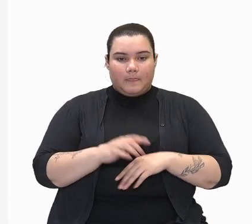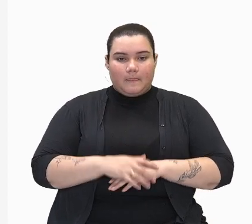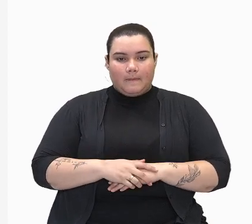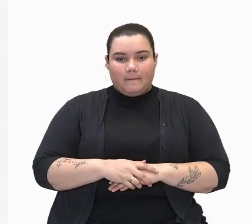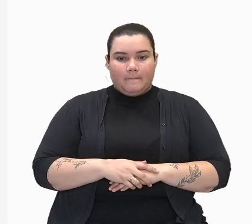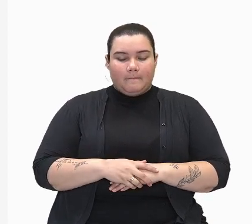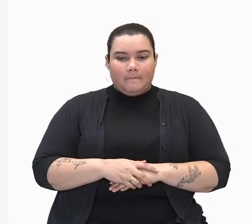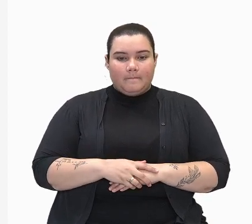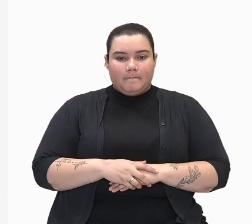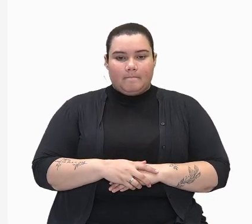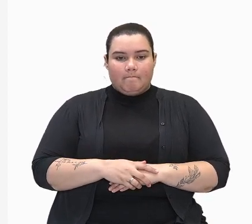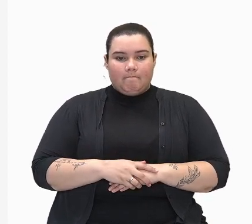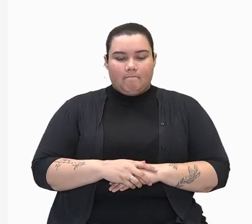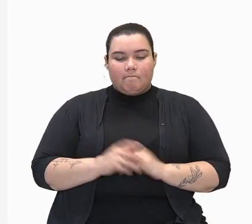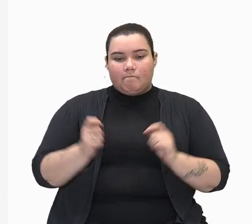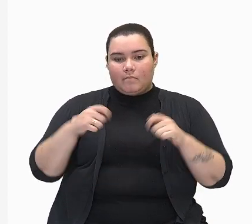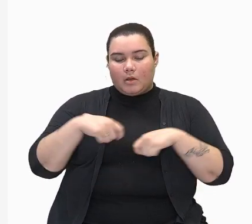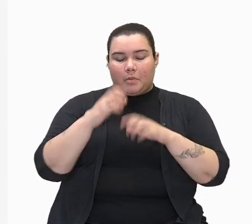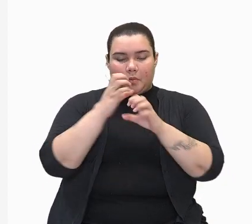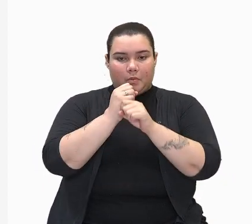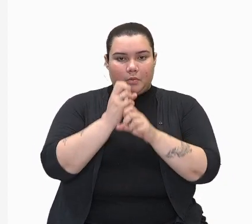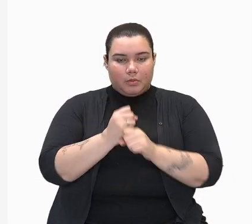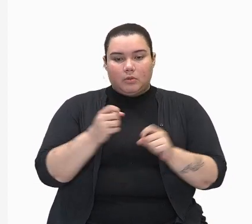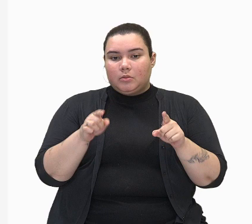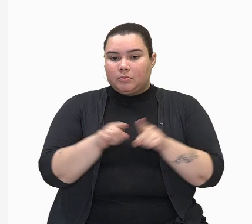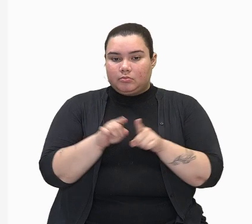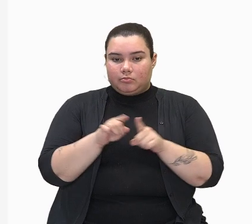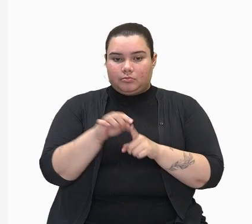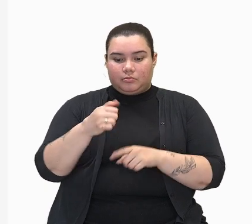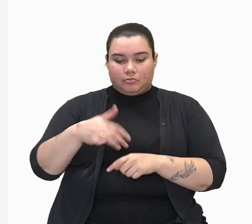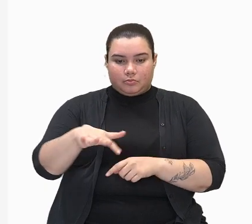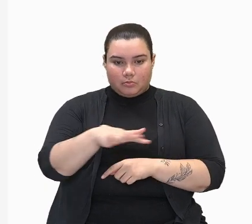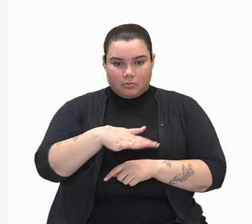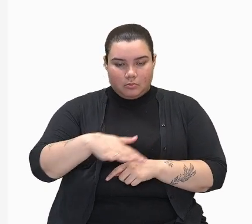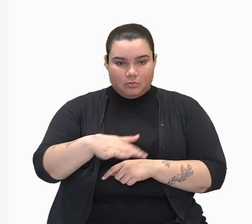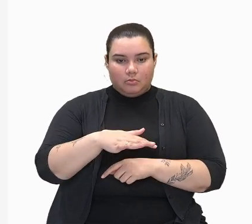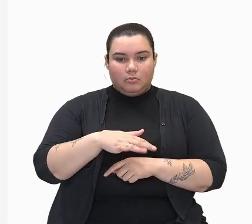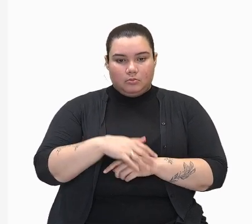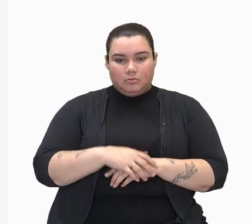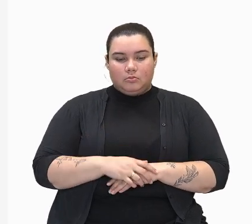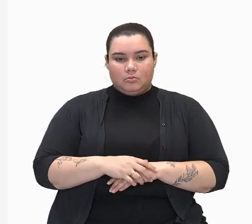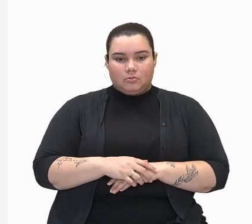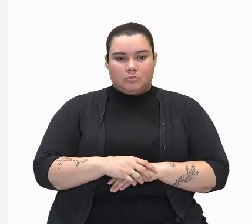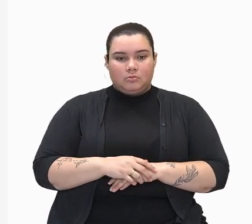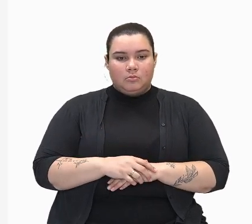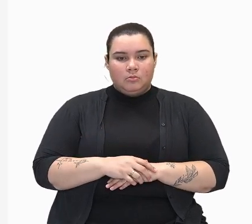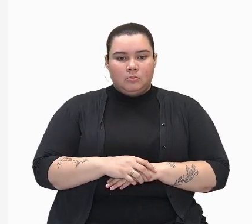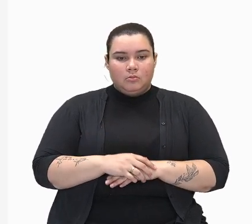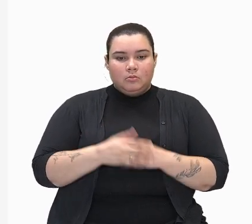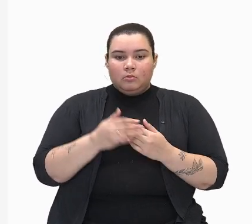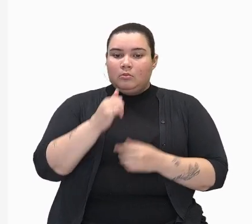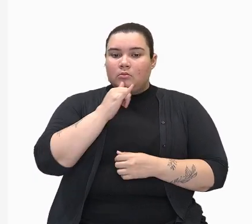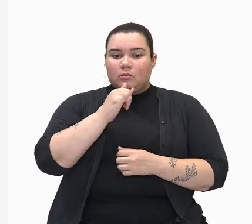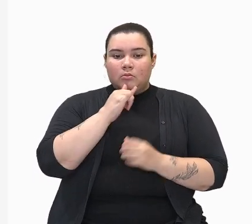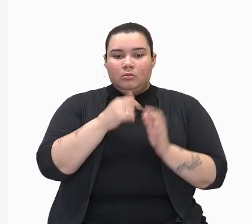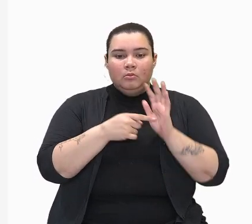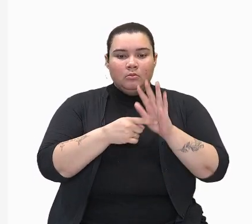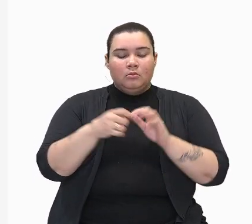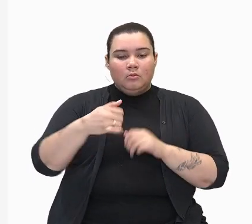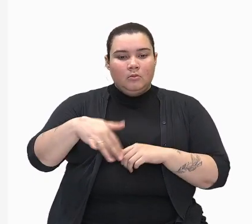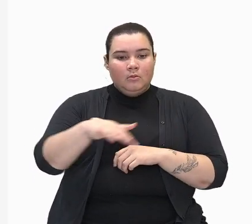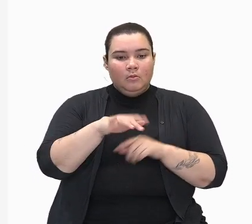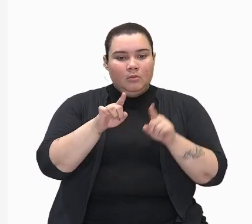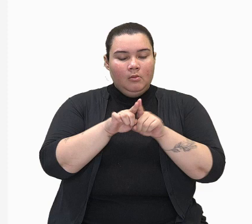que a gente também pode calcular aí a sua área, né? E nesse exemplo a gente calcula também a área de